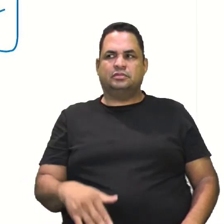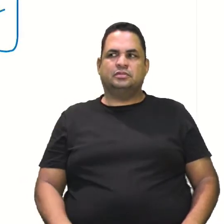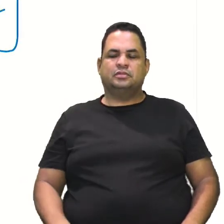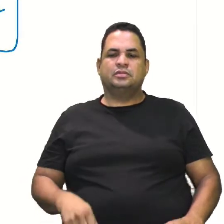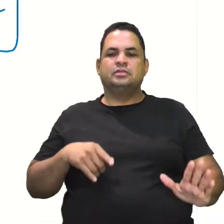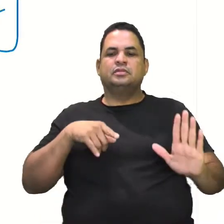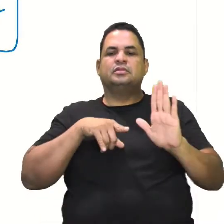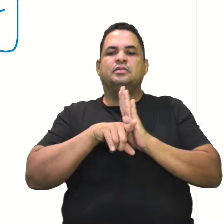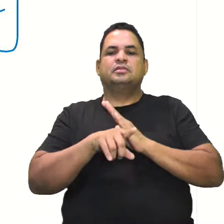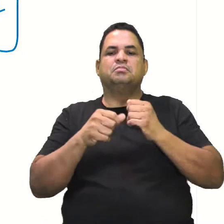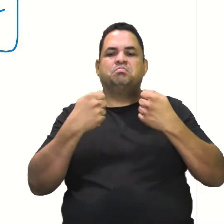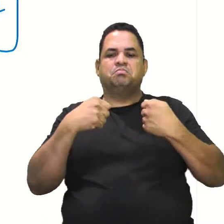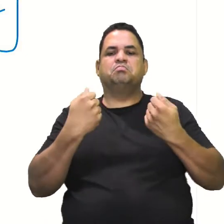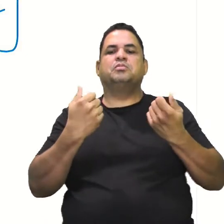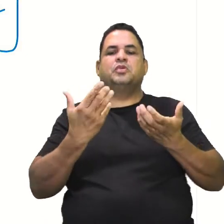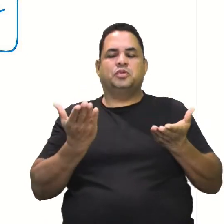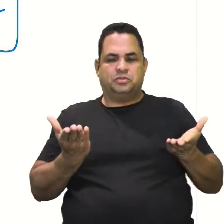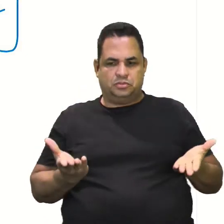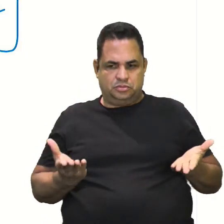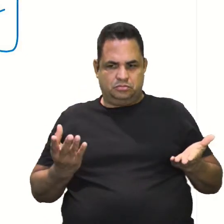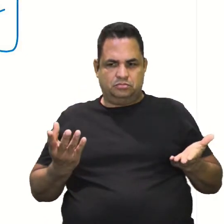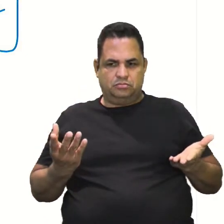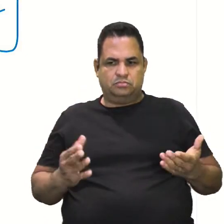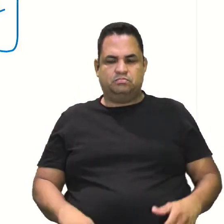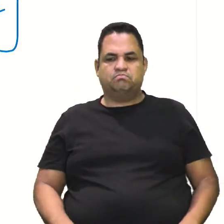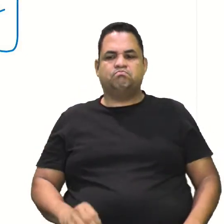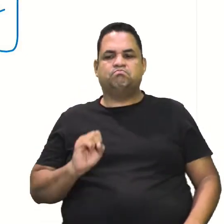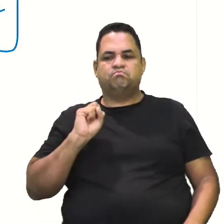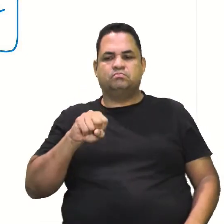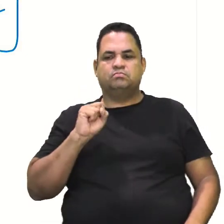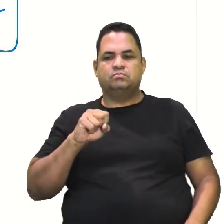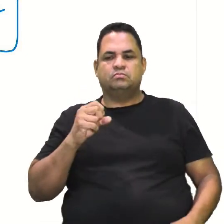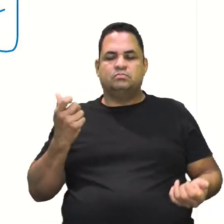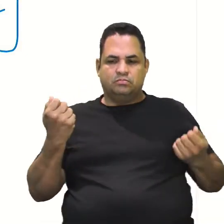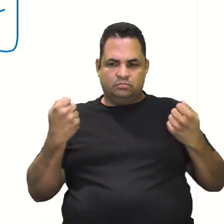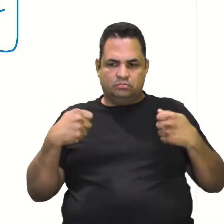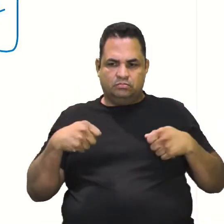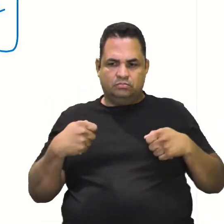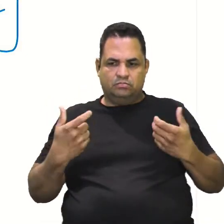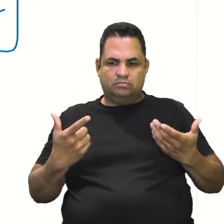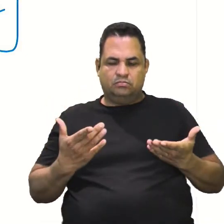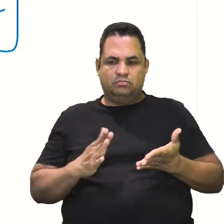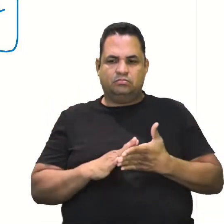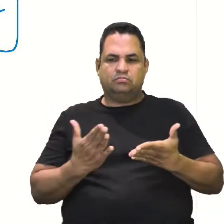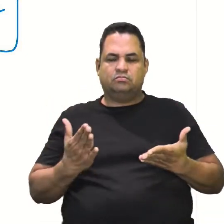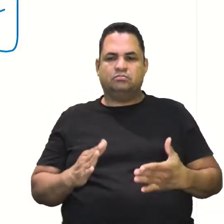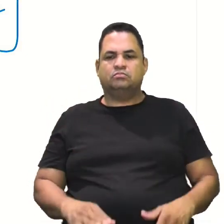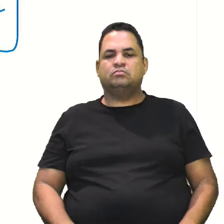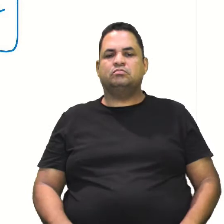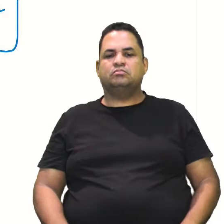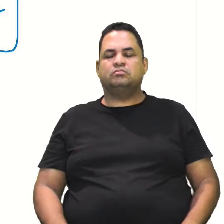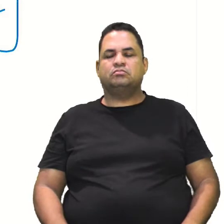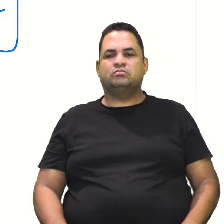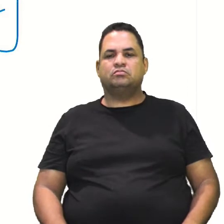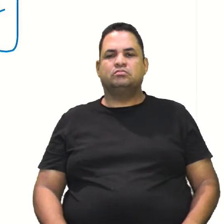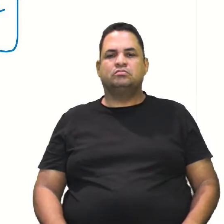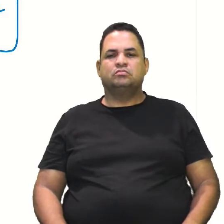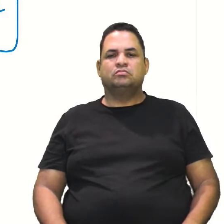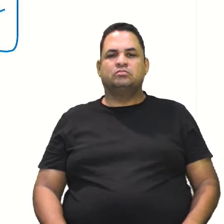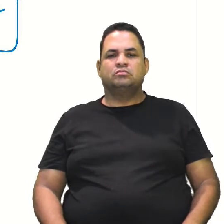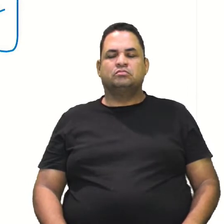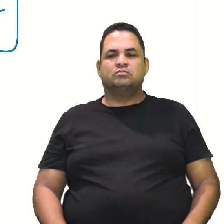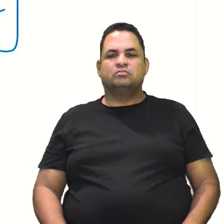aí a pergunta é, pode isso? Pode sim, senhor. Não tem problema algum dar como resultado um número